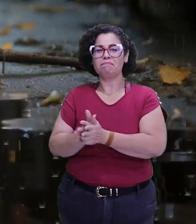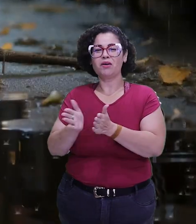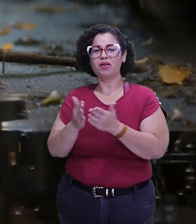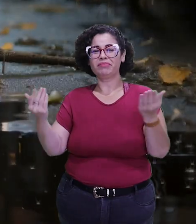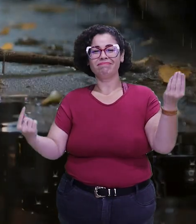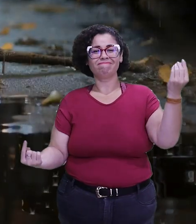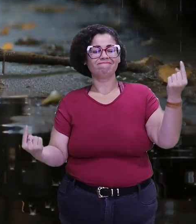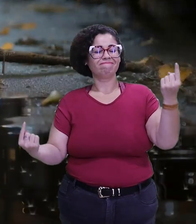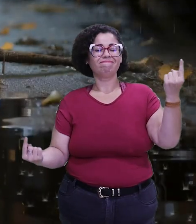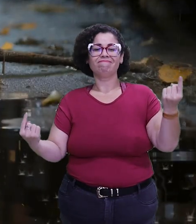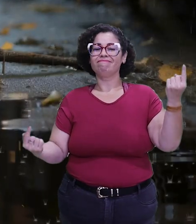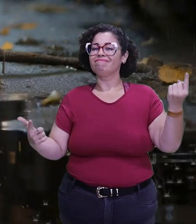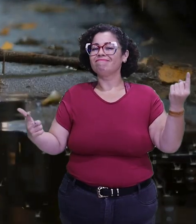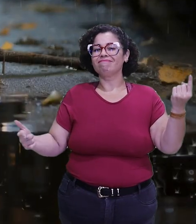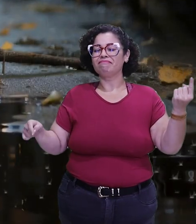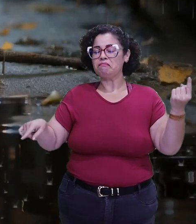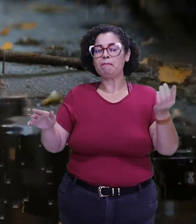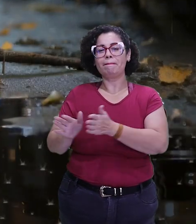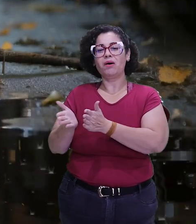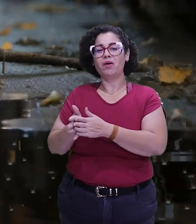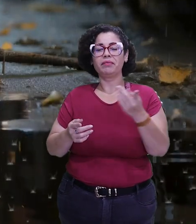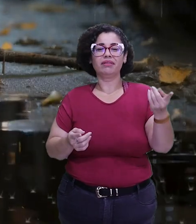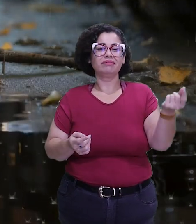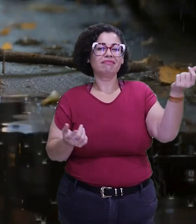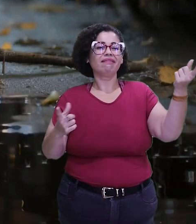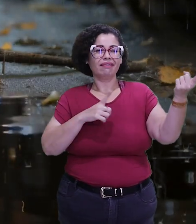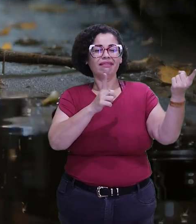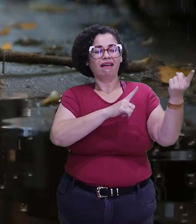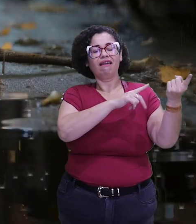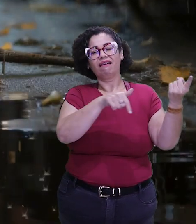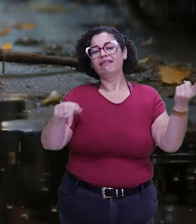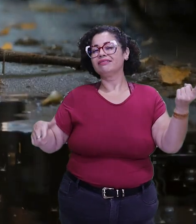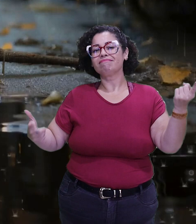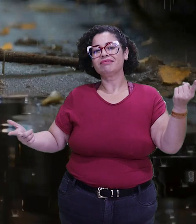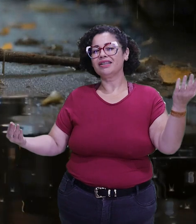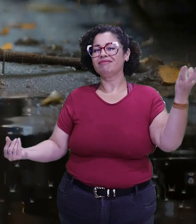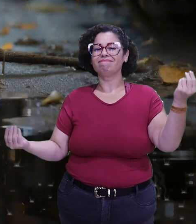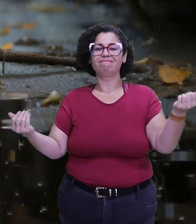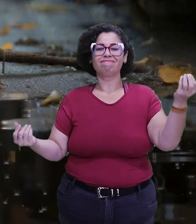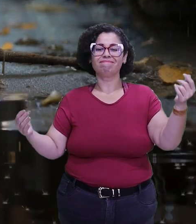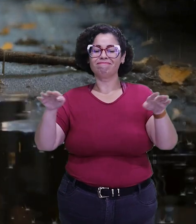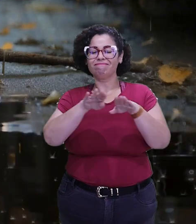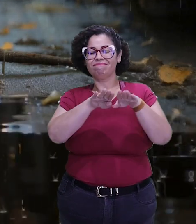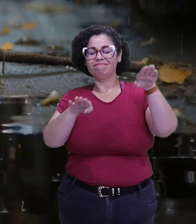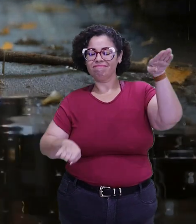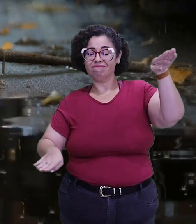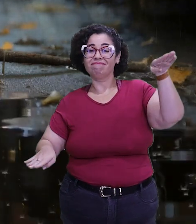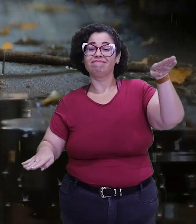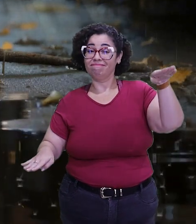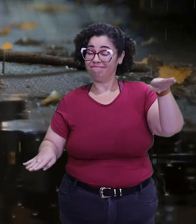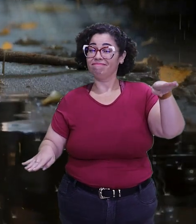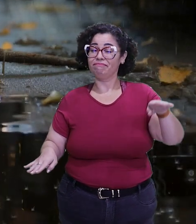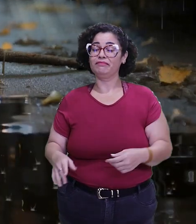abismo social que há entre esses dois momentos da vida, ou esses dois lugares, né? Vamos a